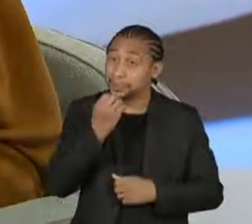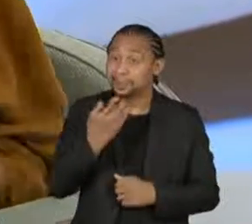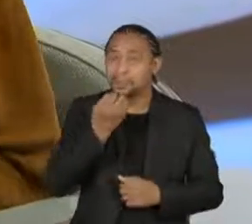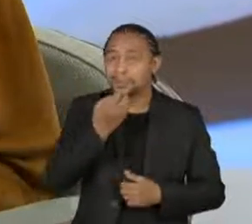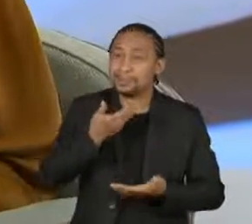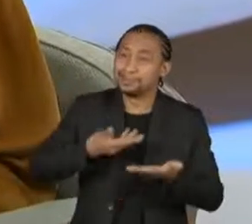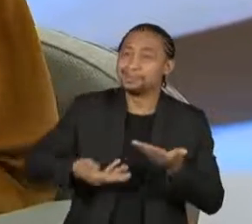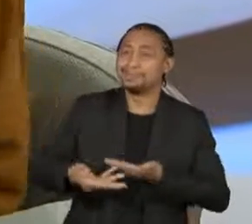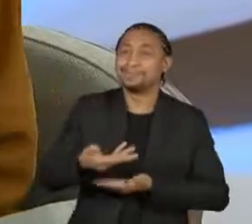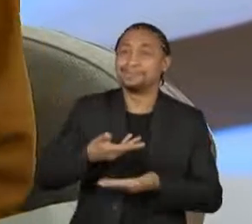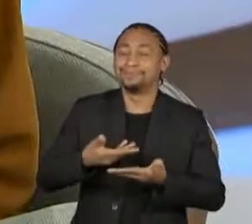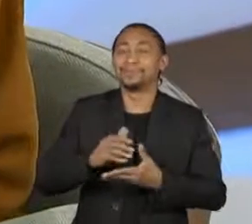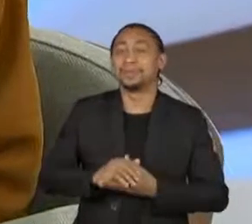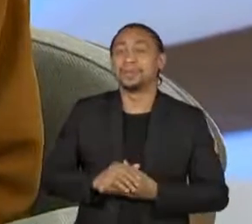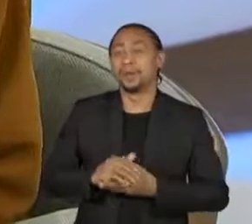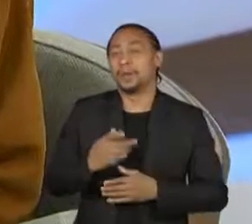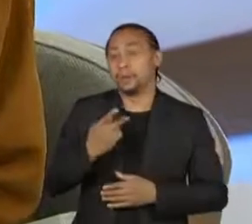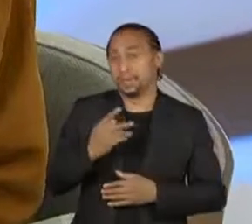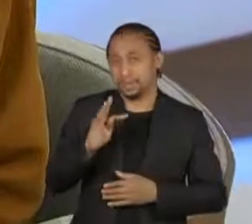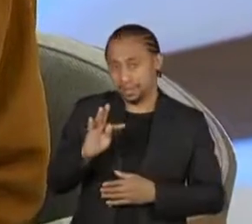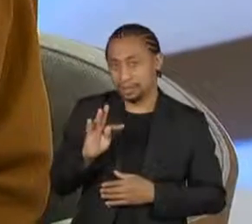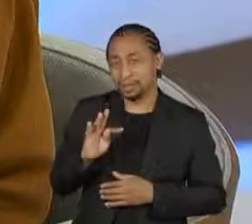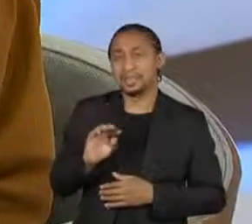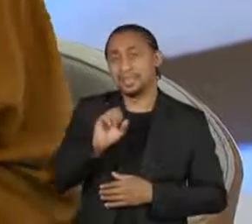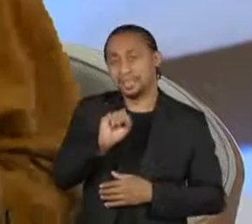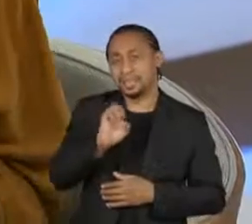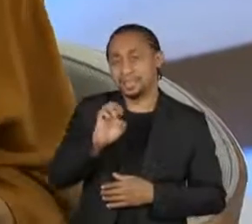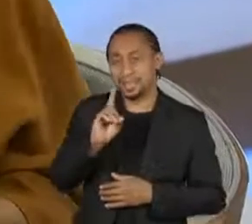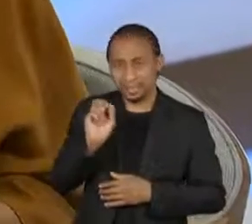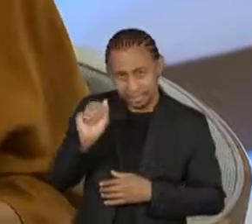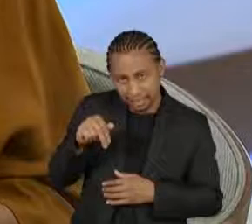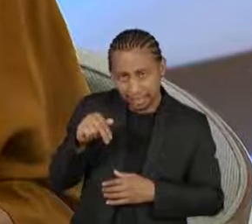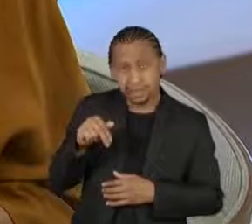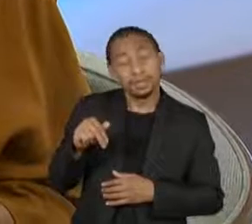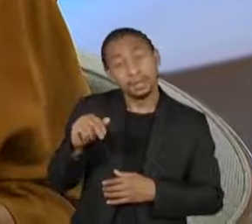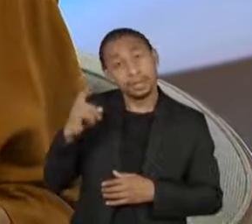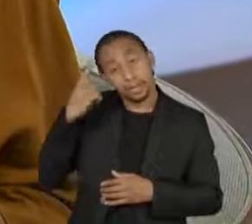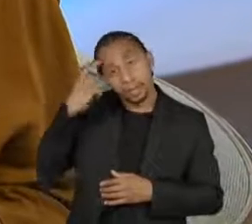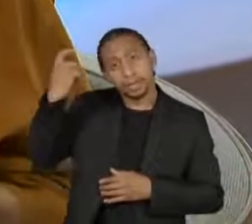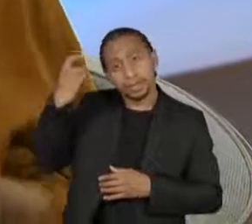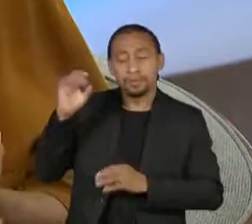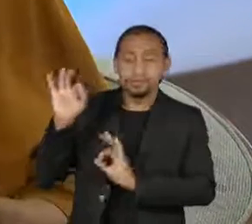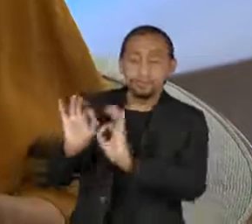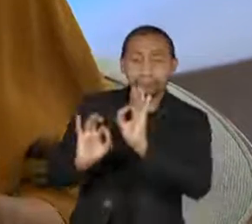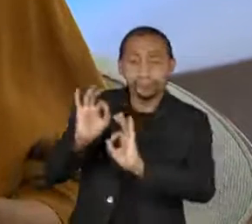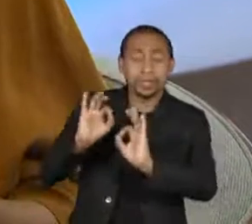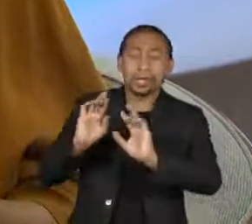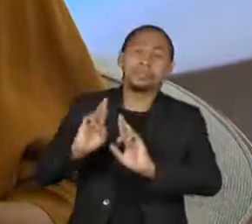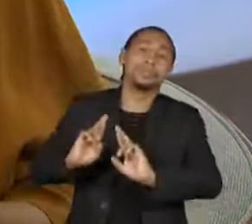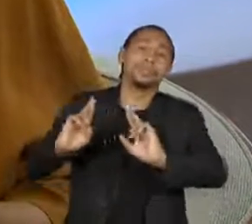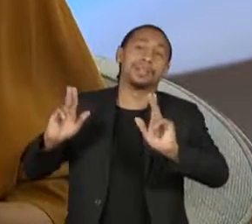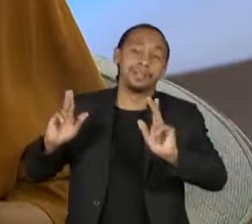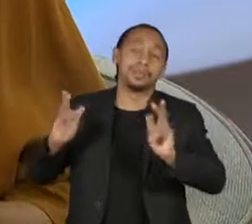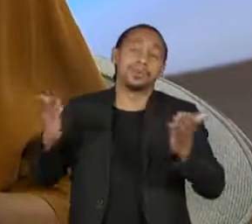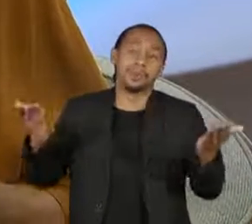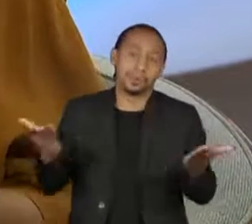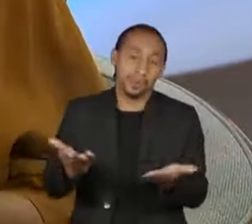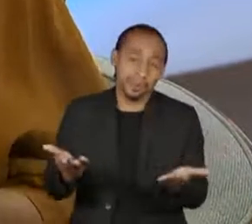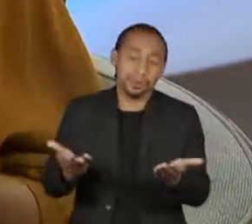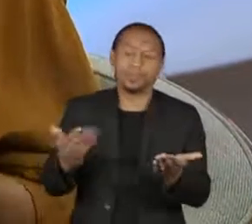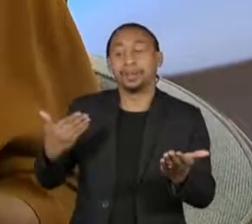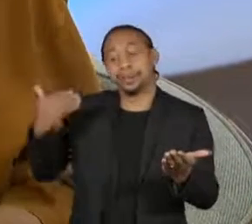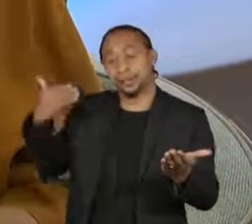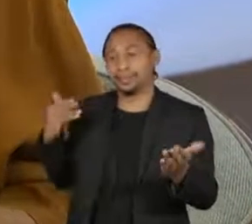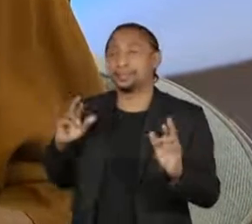o PPCDAM, quando ele foi pensado, ele tinha um contexto que era bem diferente do que temos hoje, era